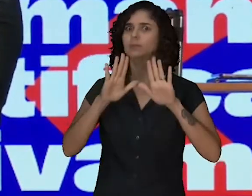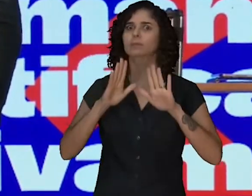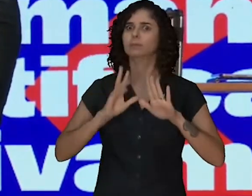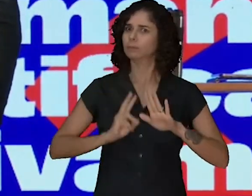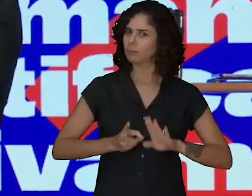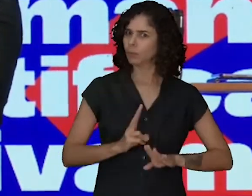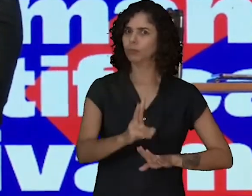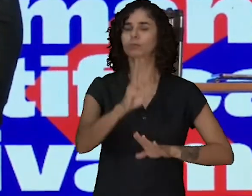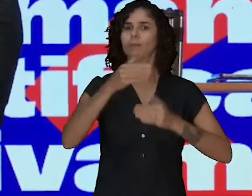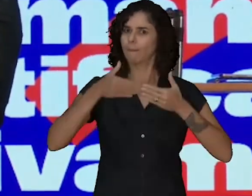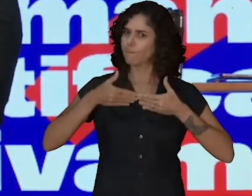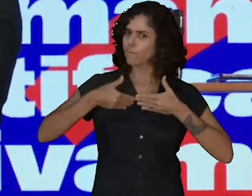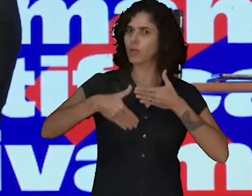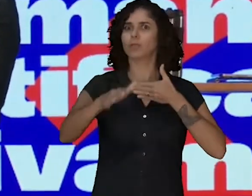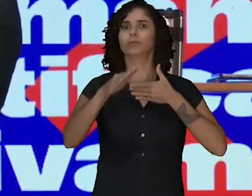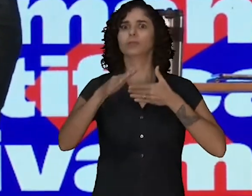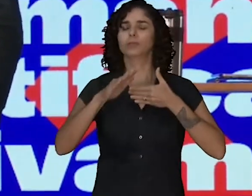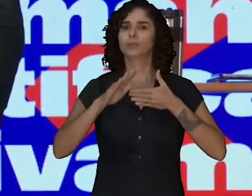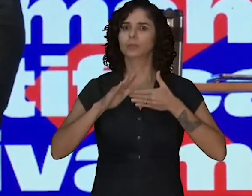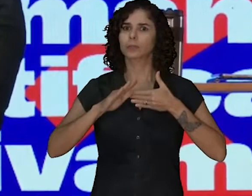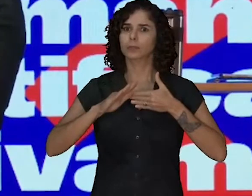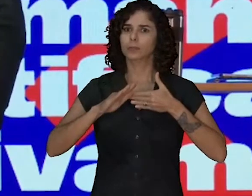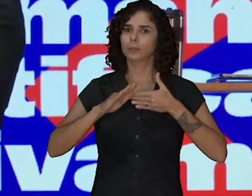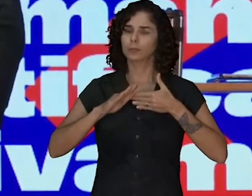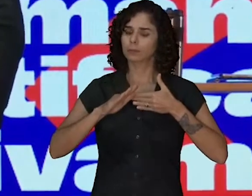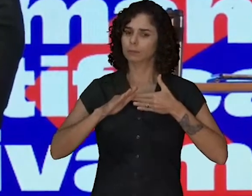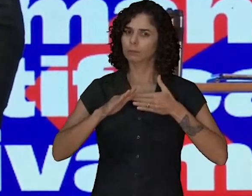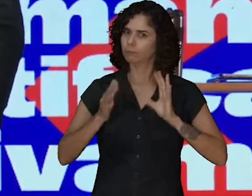E nós vamos para frente.